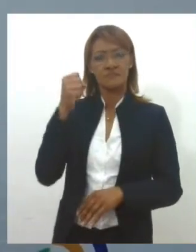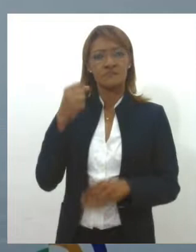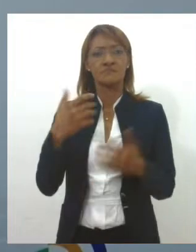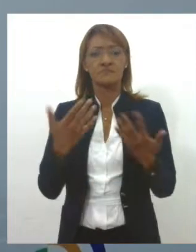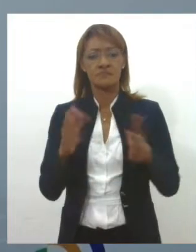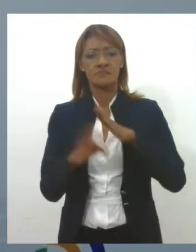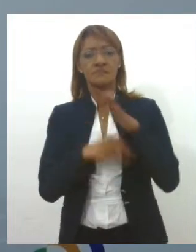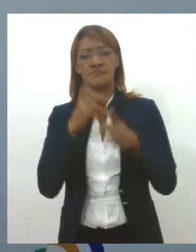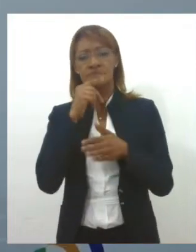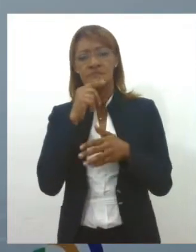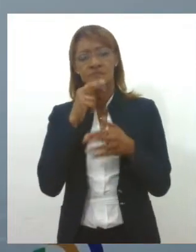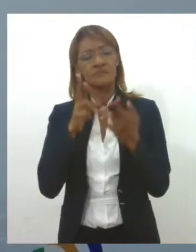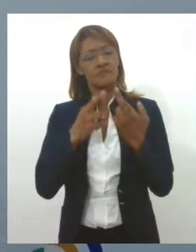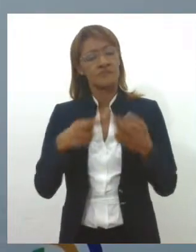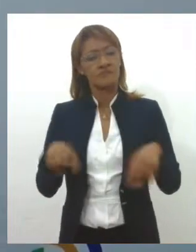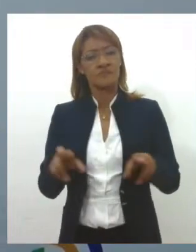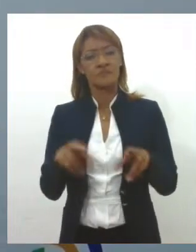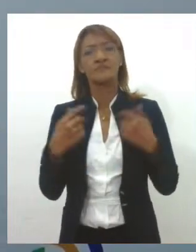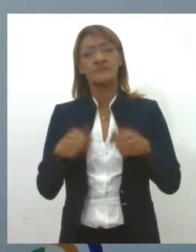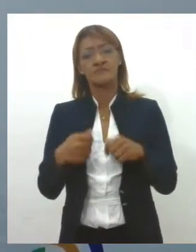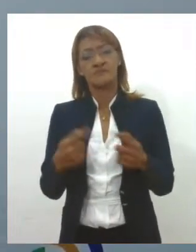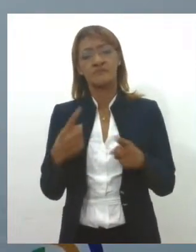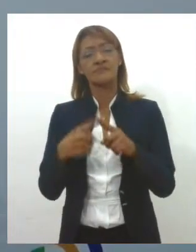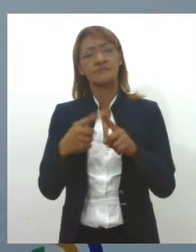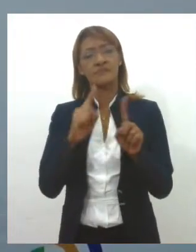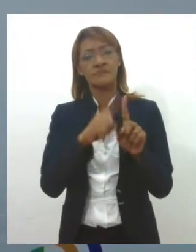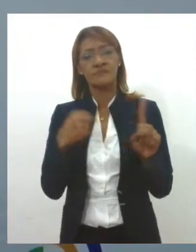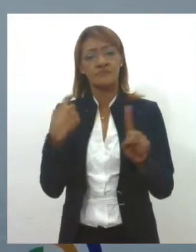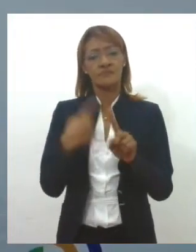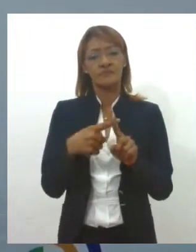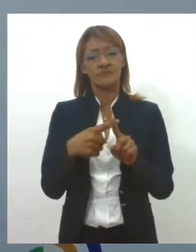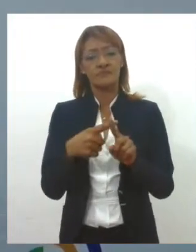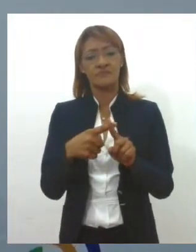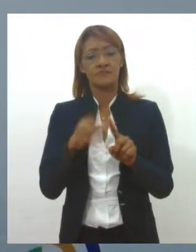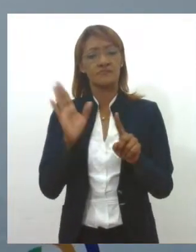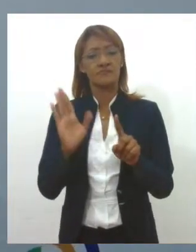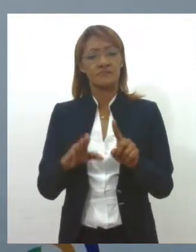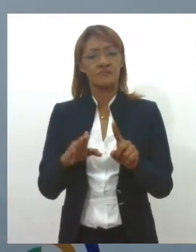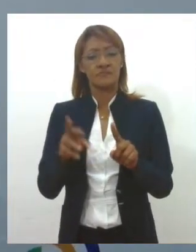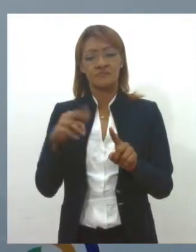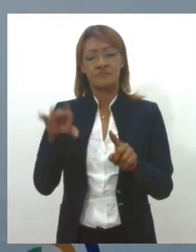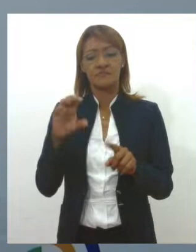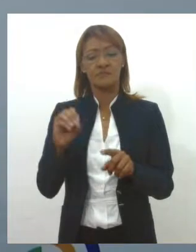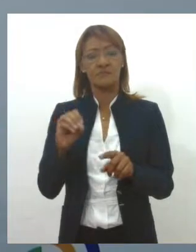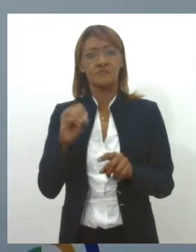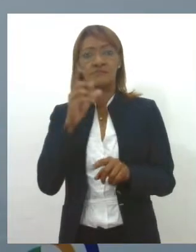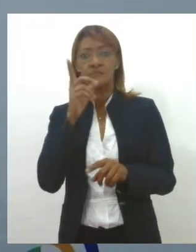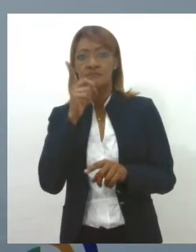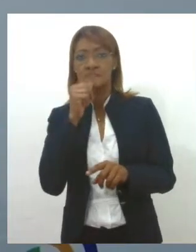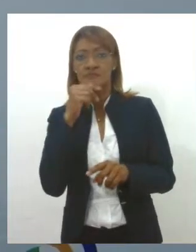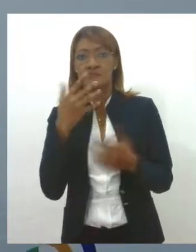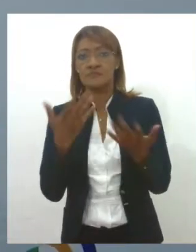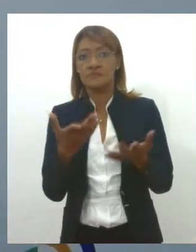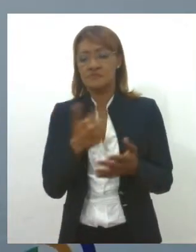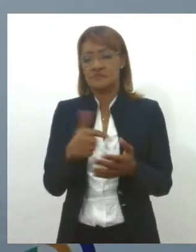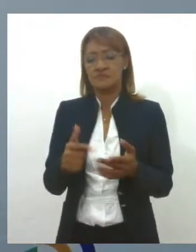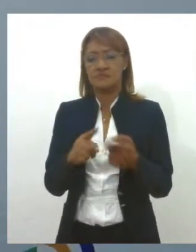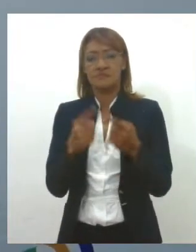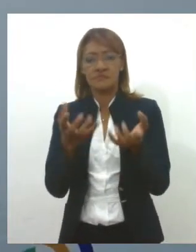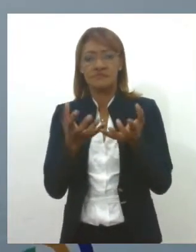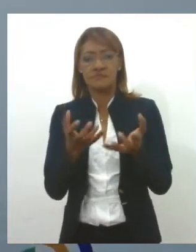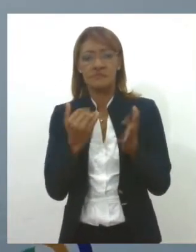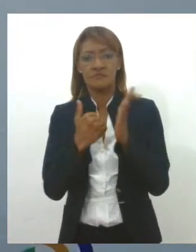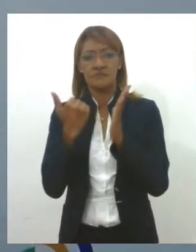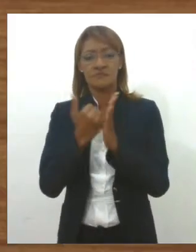precisa dar uma resposta inclusive porque quer cobrar mais caro a partir de março a conta de água não fornece água e ainda quer um reajuste